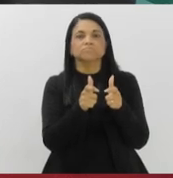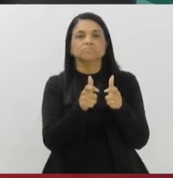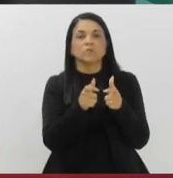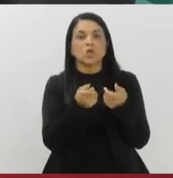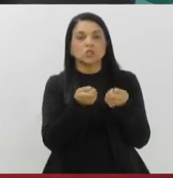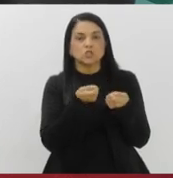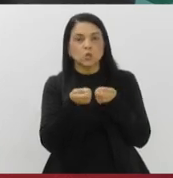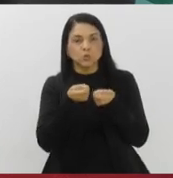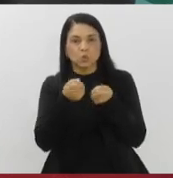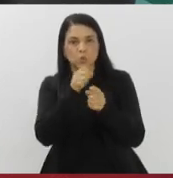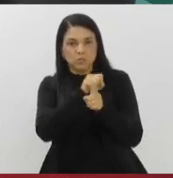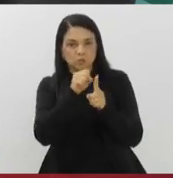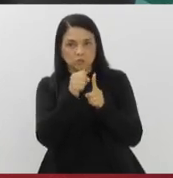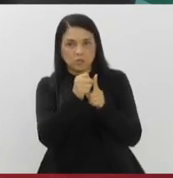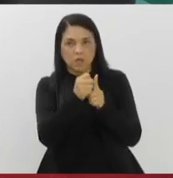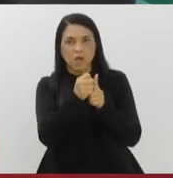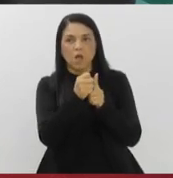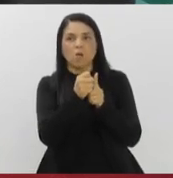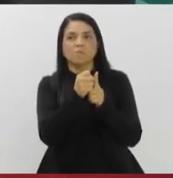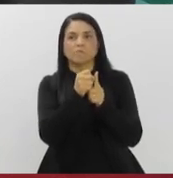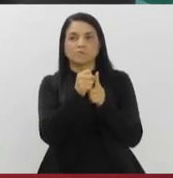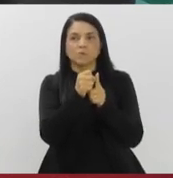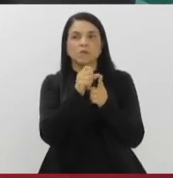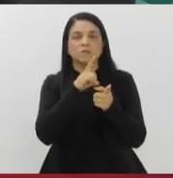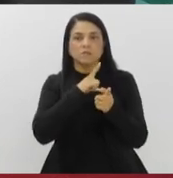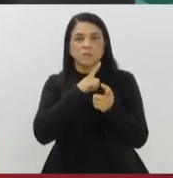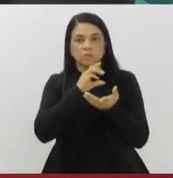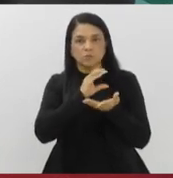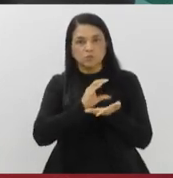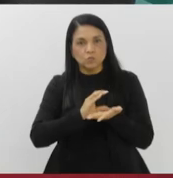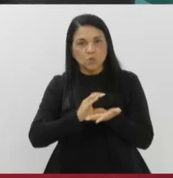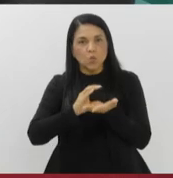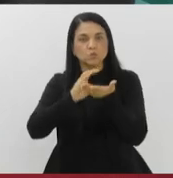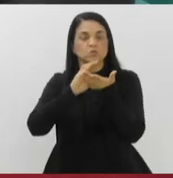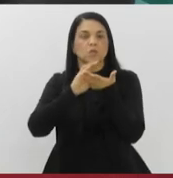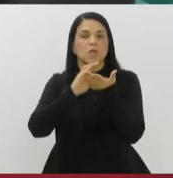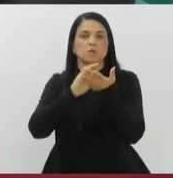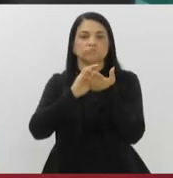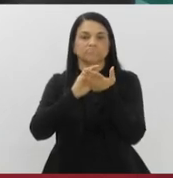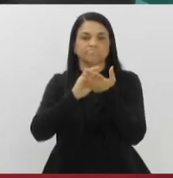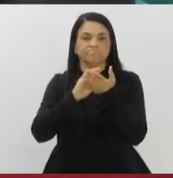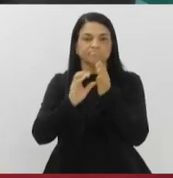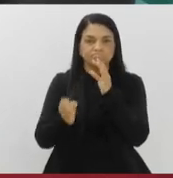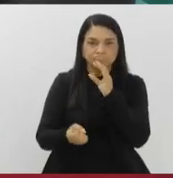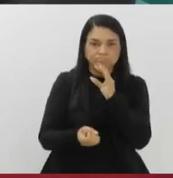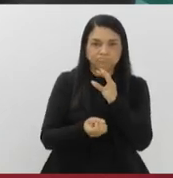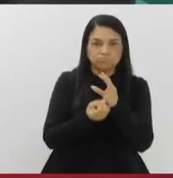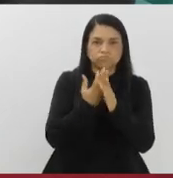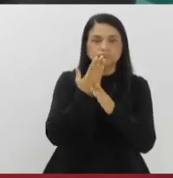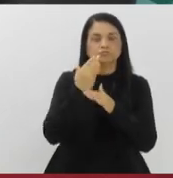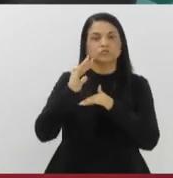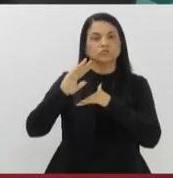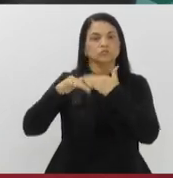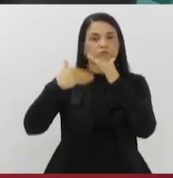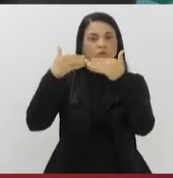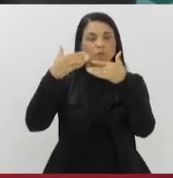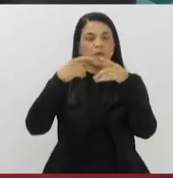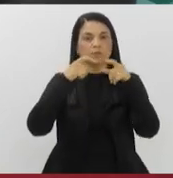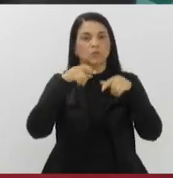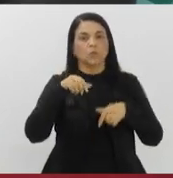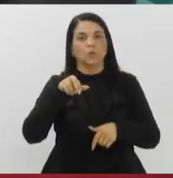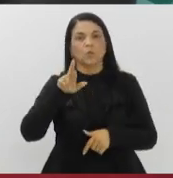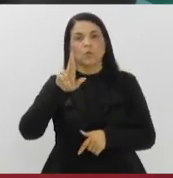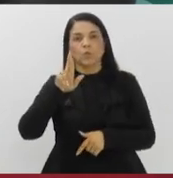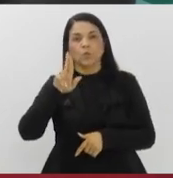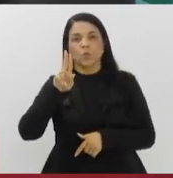de controle social hoje, resgatamos um conselho muito importante para nós na cidade do Rio de Janeiro, que é o Conselho de Desenvolvimento Rural, que estava silenciado